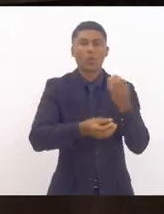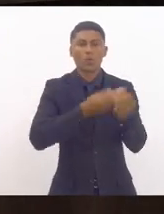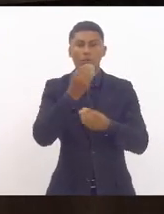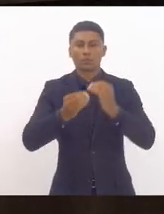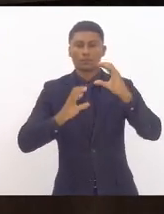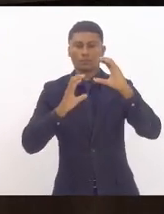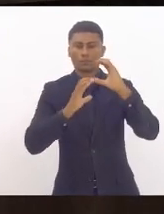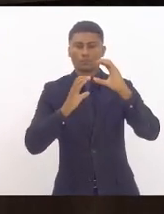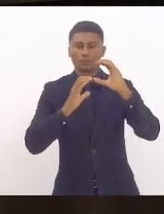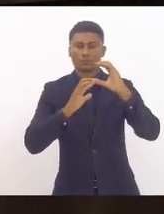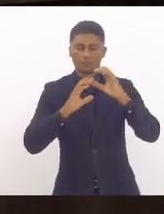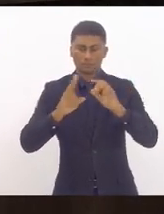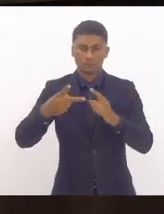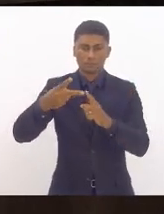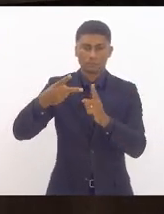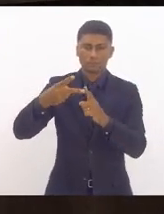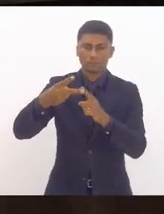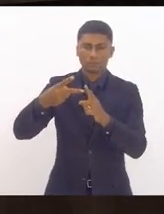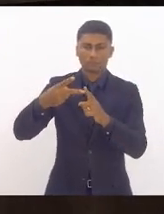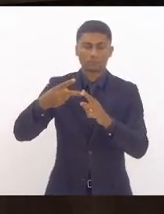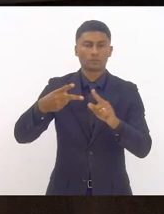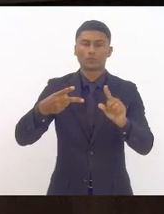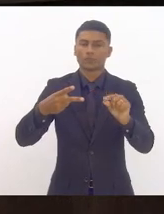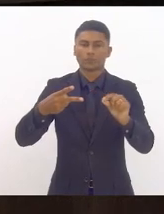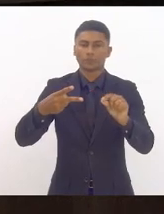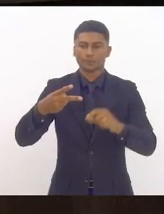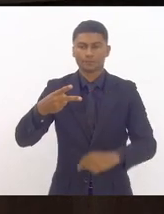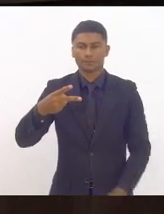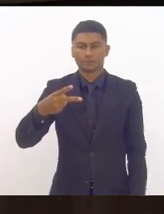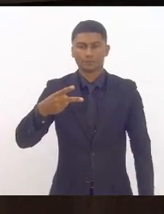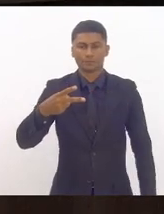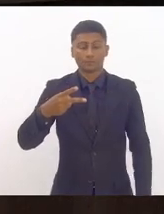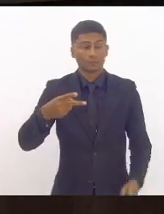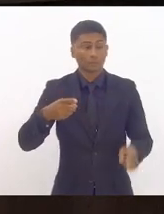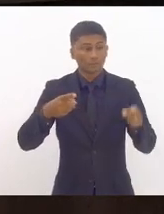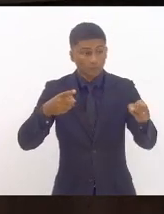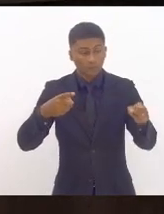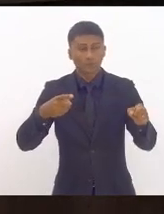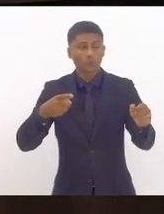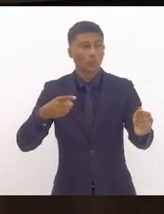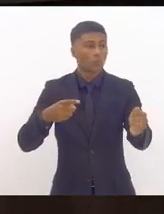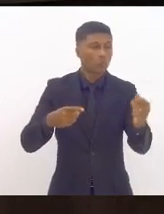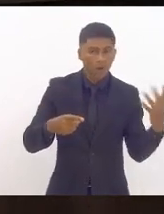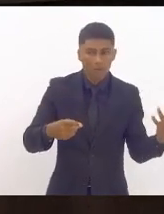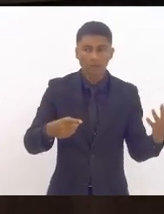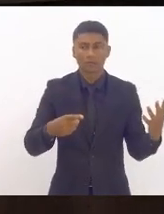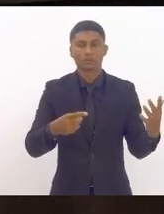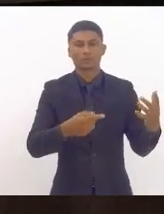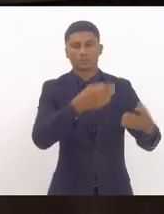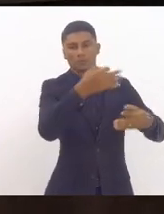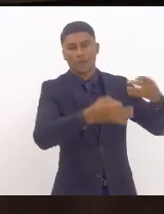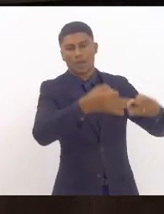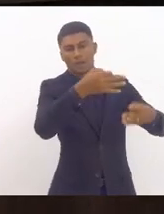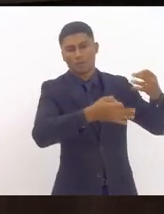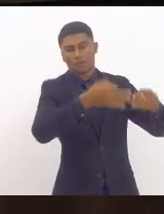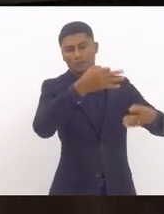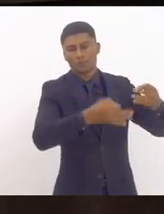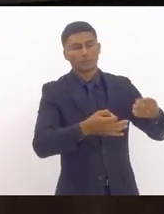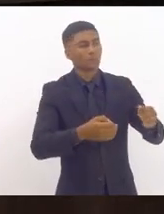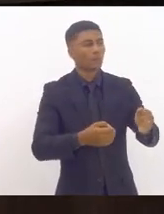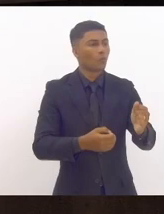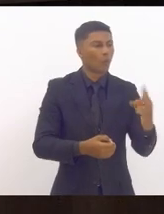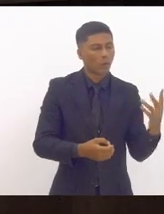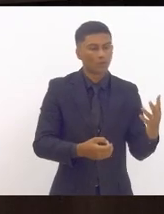público. O segundo, definindo que o número de residentes jurídicos do Tribunal de Justiça não